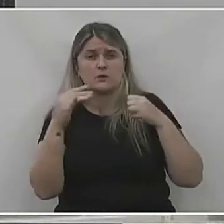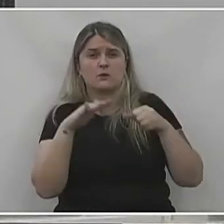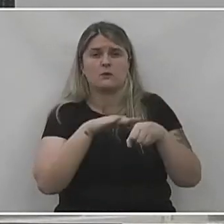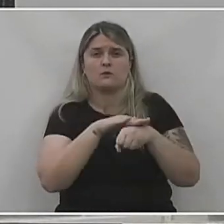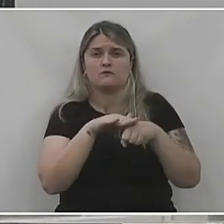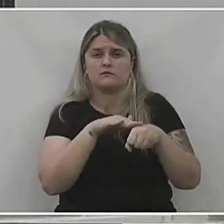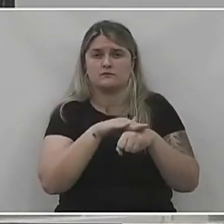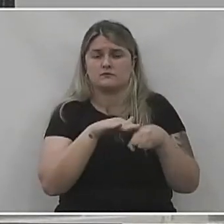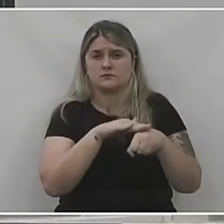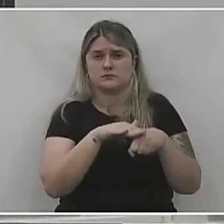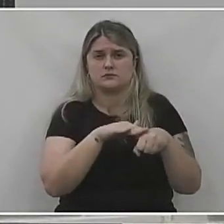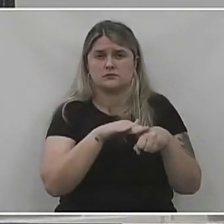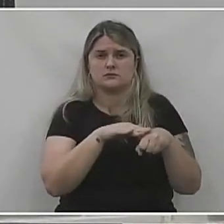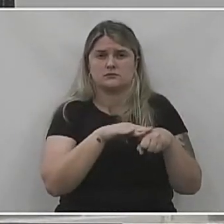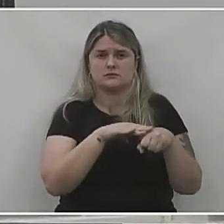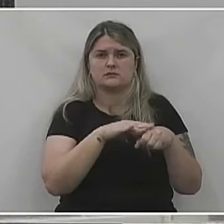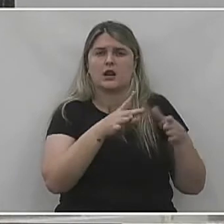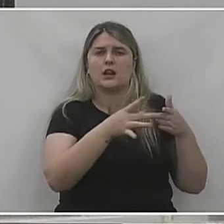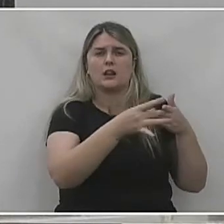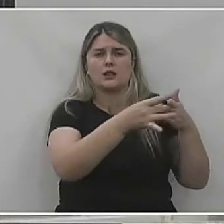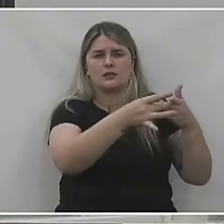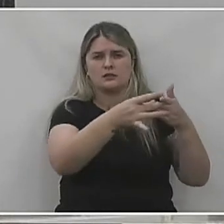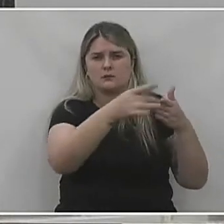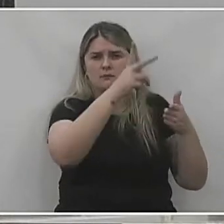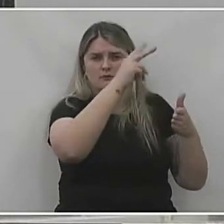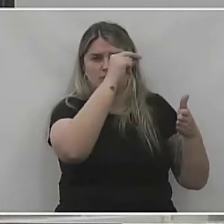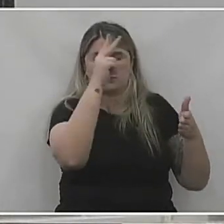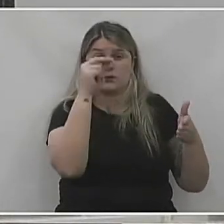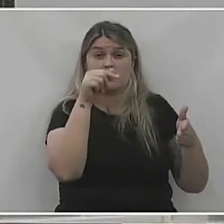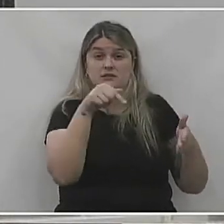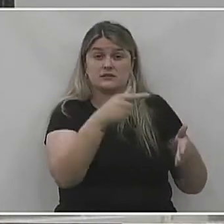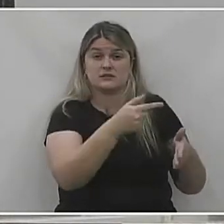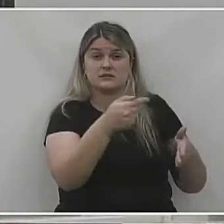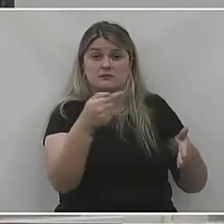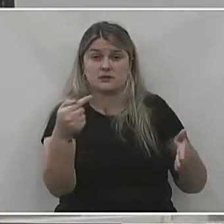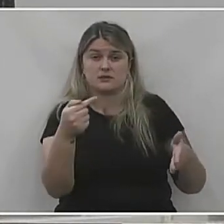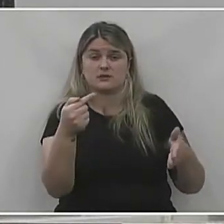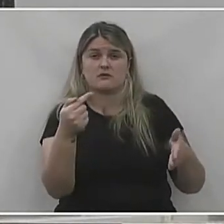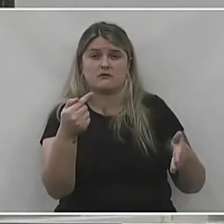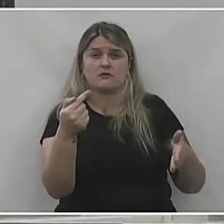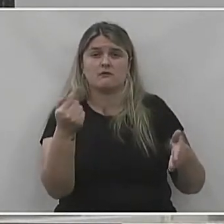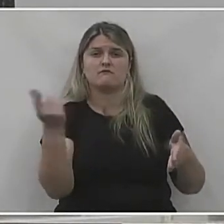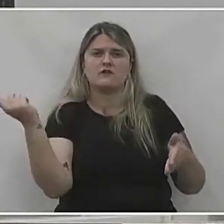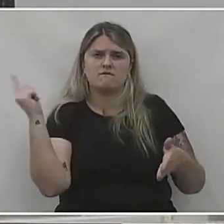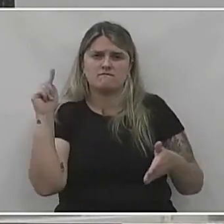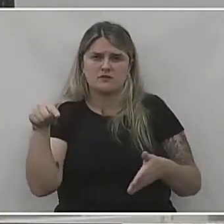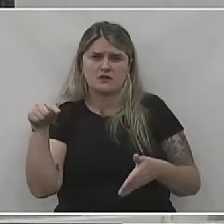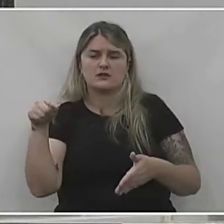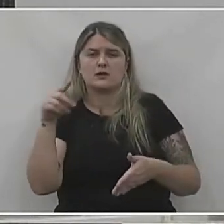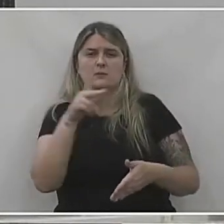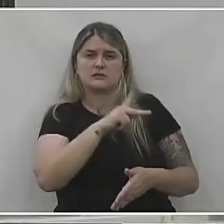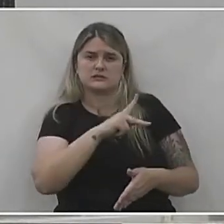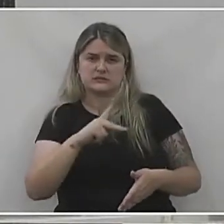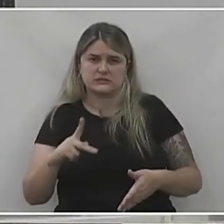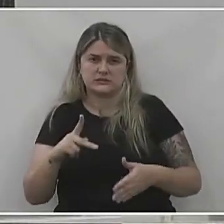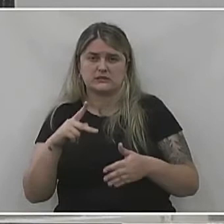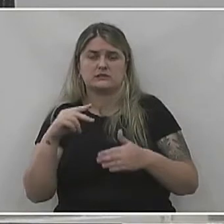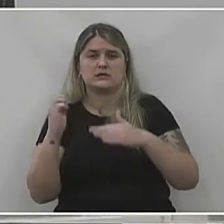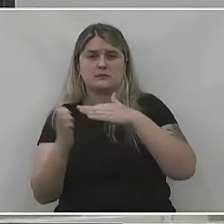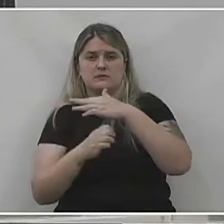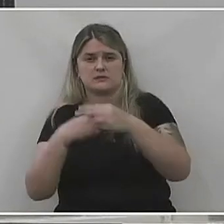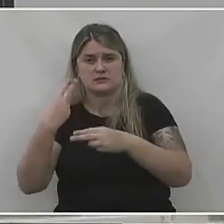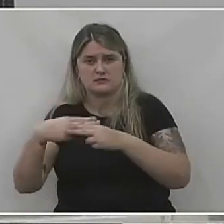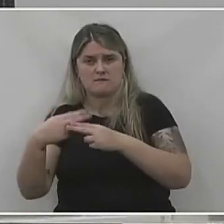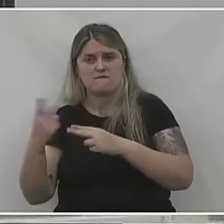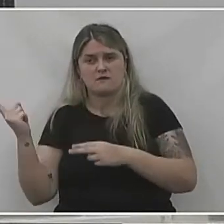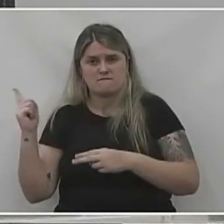conversando com as lideranças essa semana é para vir realmente o presidente da Sanepar aqui em